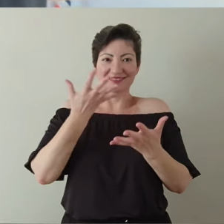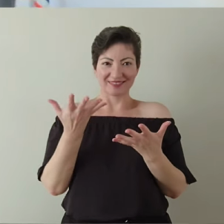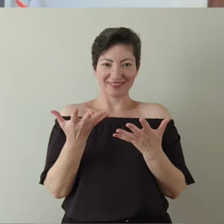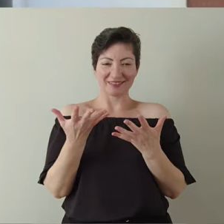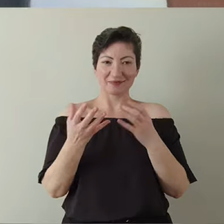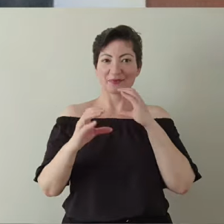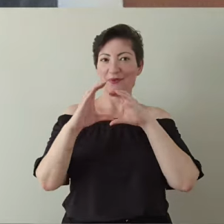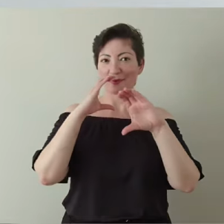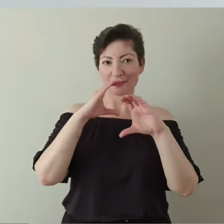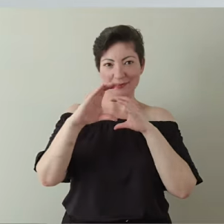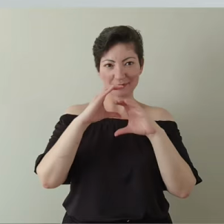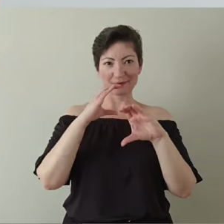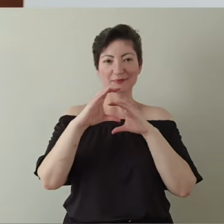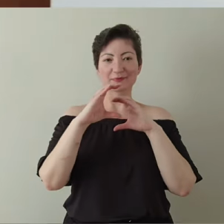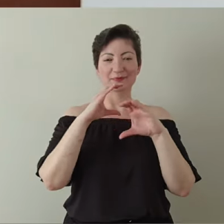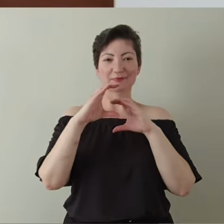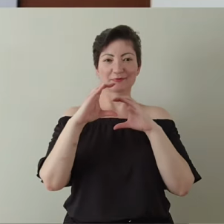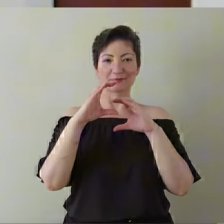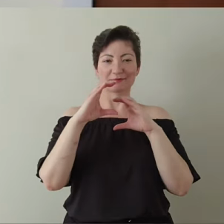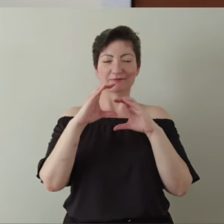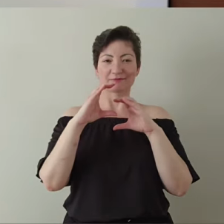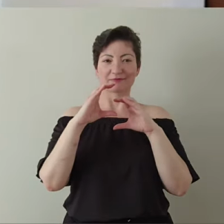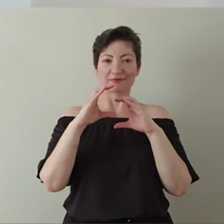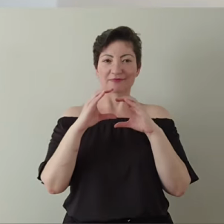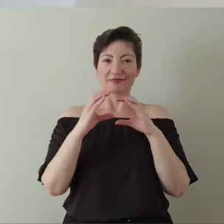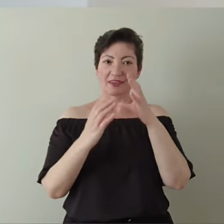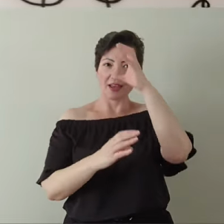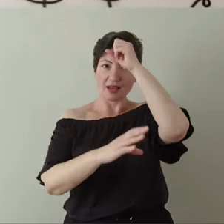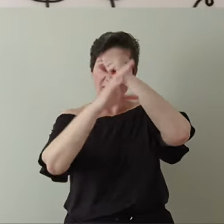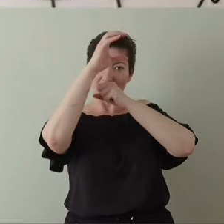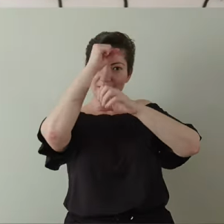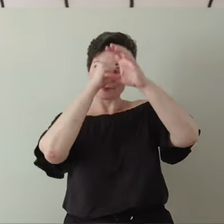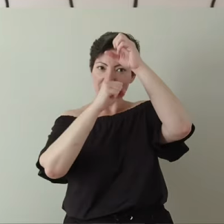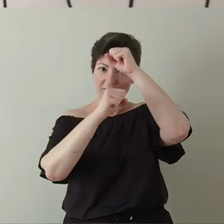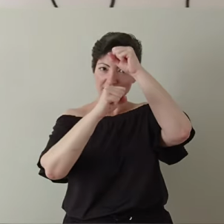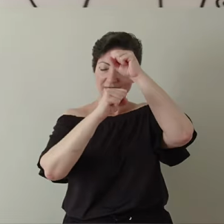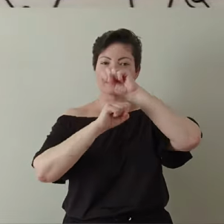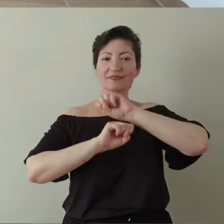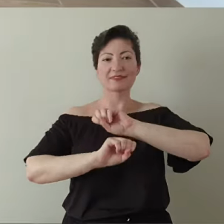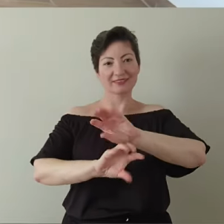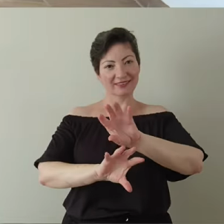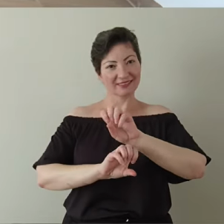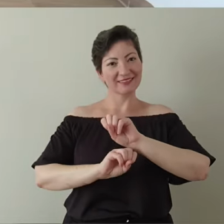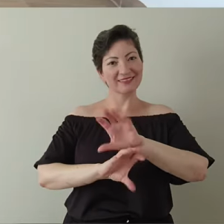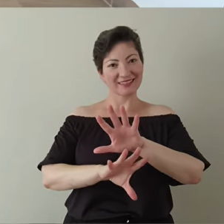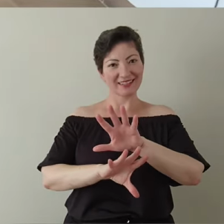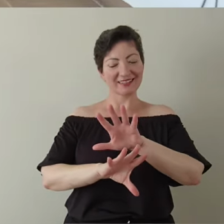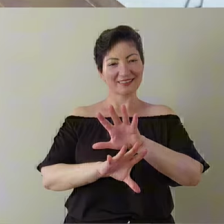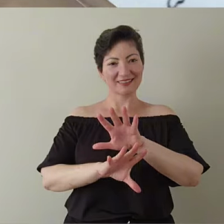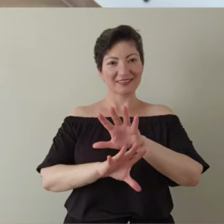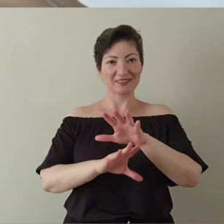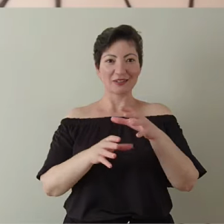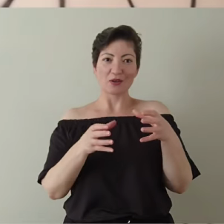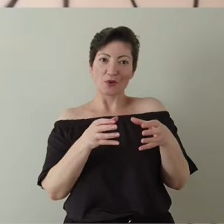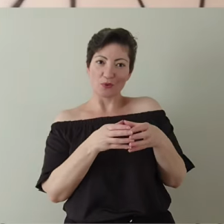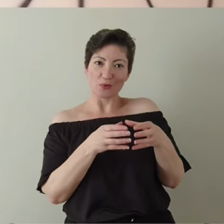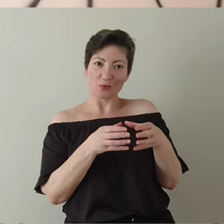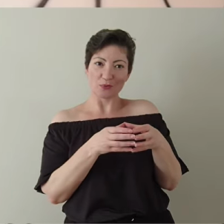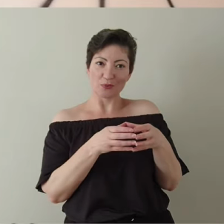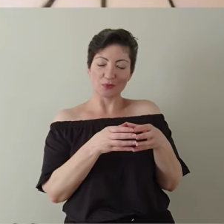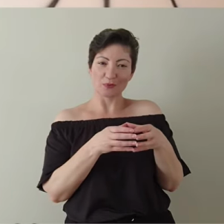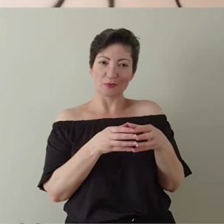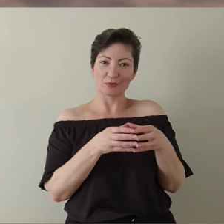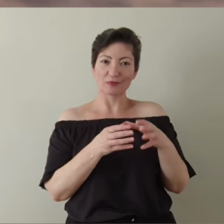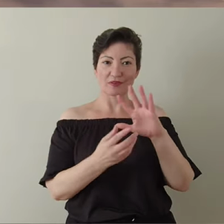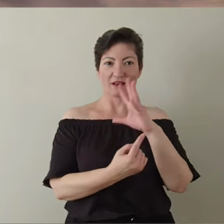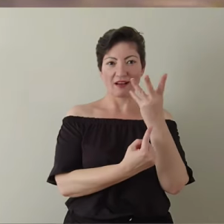se comunicar, nossa forma de aprender e de ensinar. Nós somos um